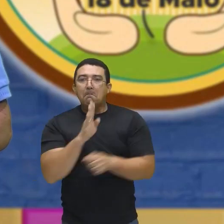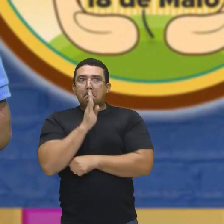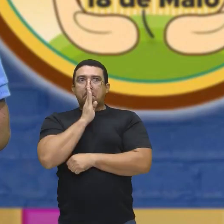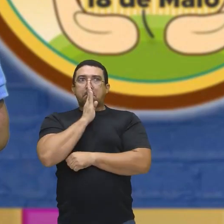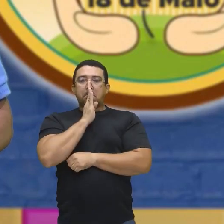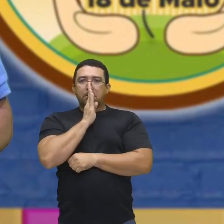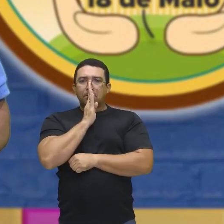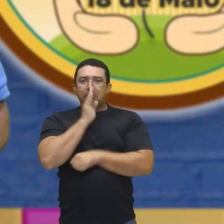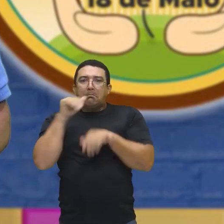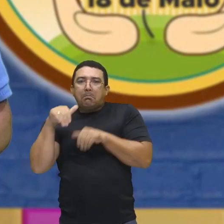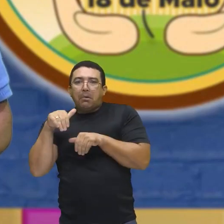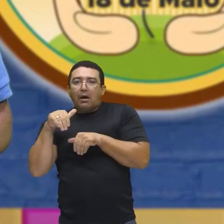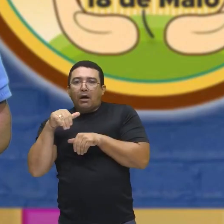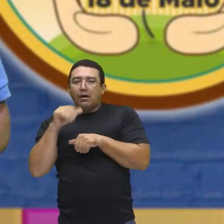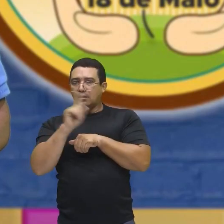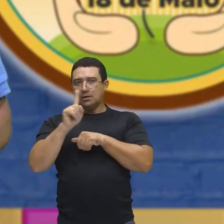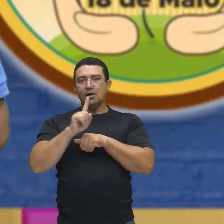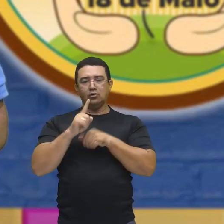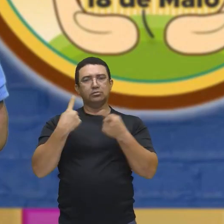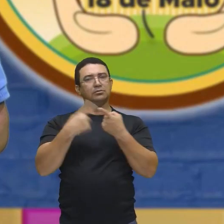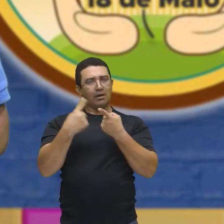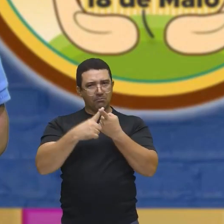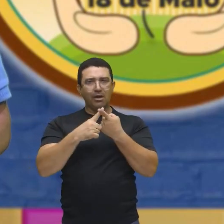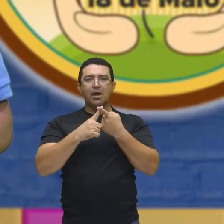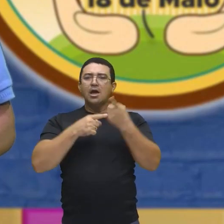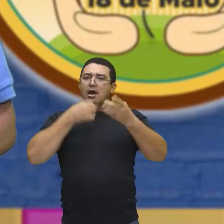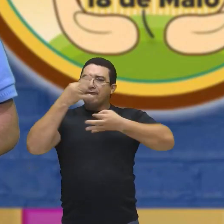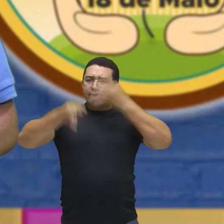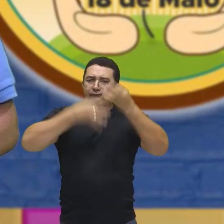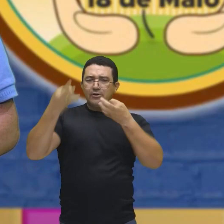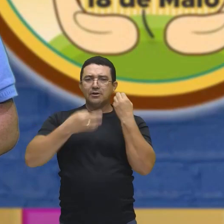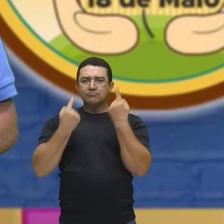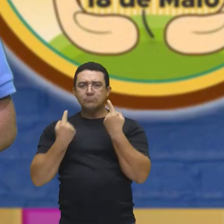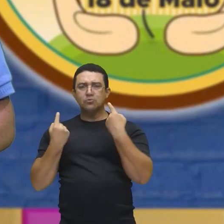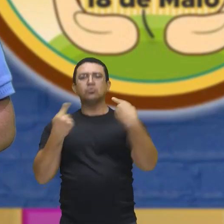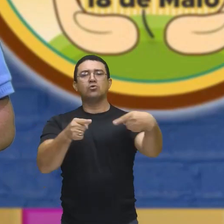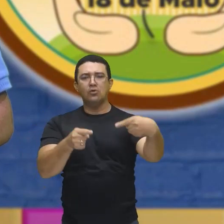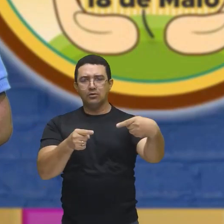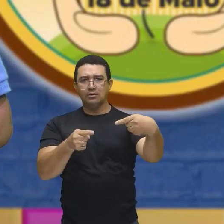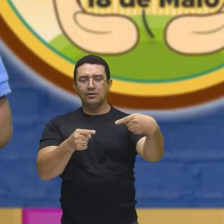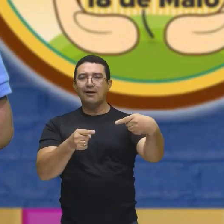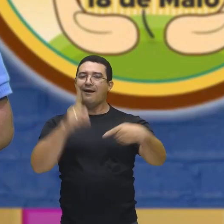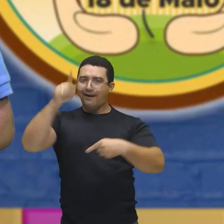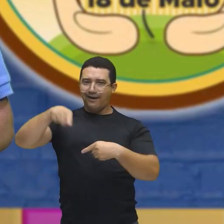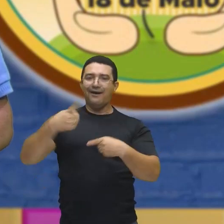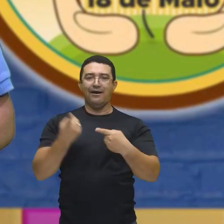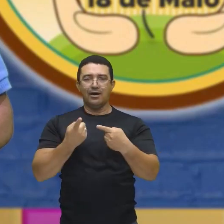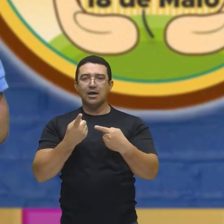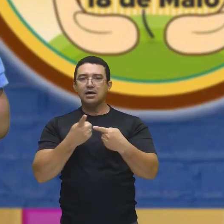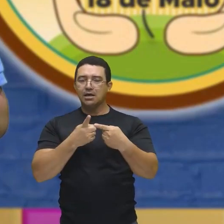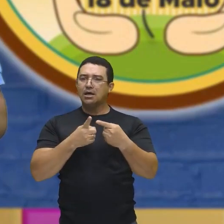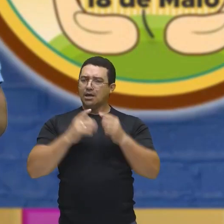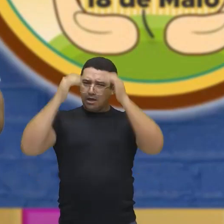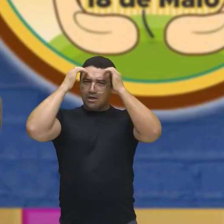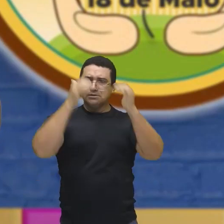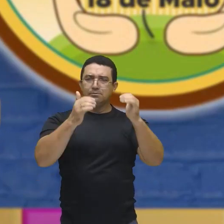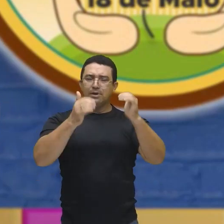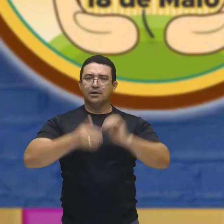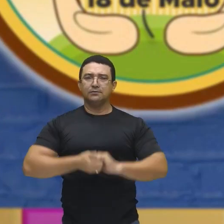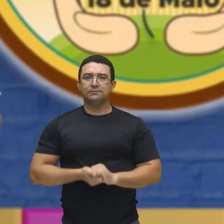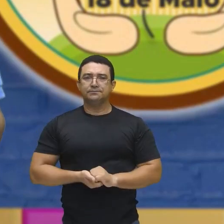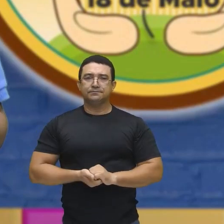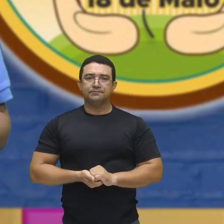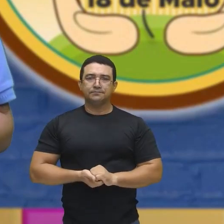O respeitar é também se posicionar, é também defender. Isso é respeitar também. Tá? Então,